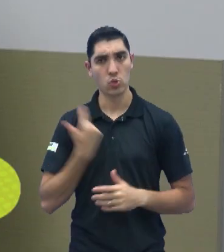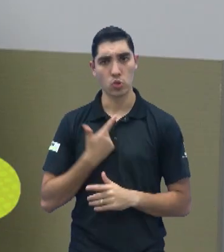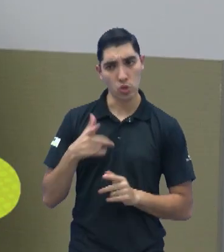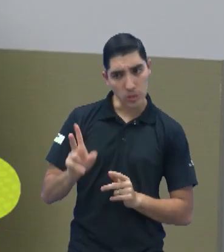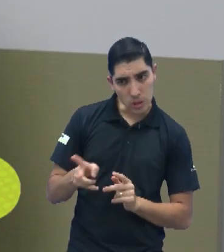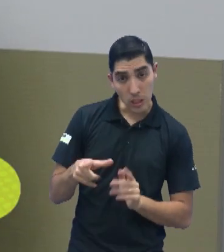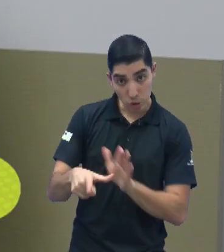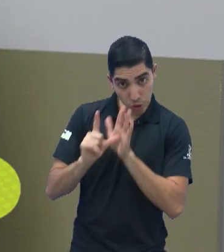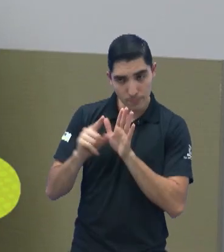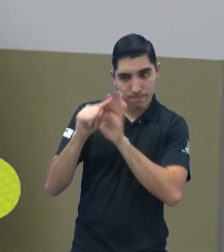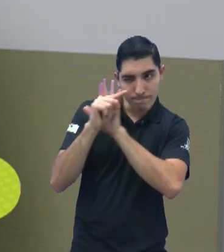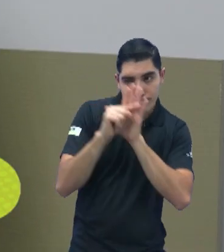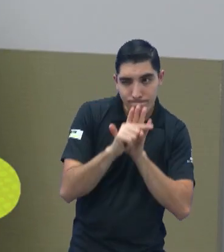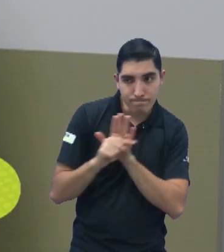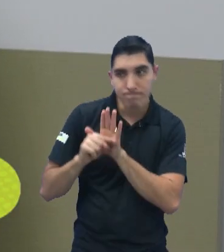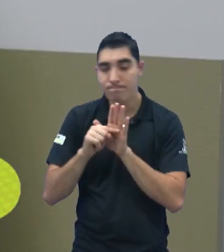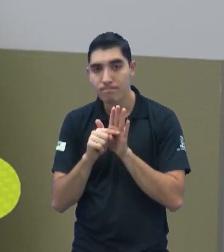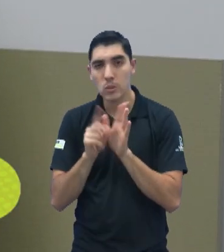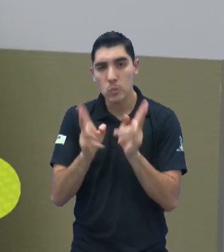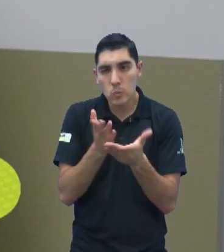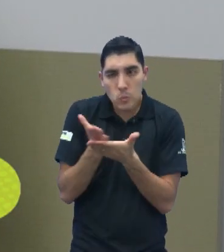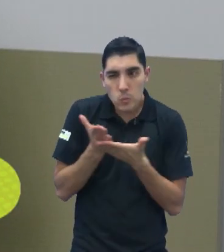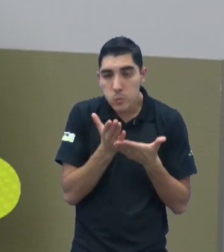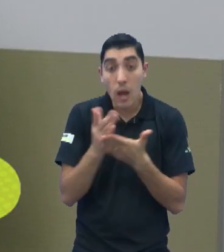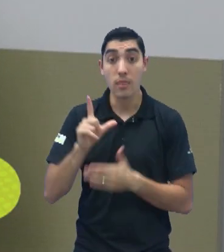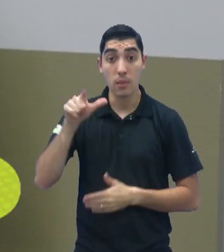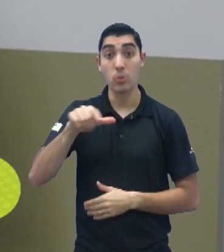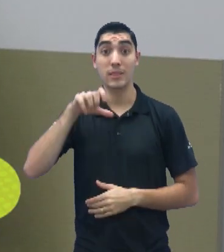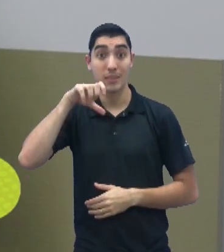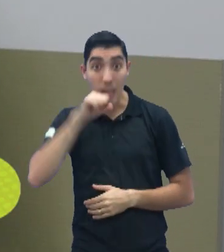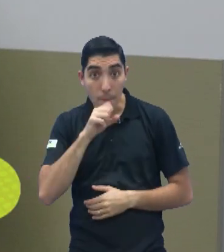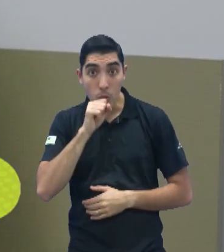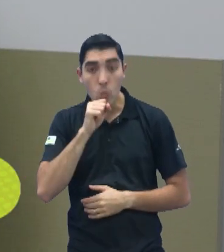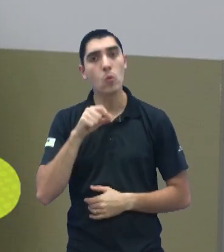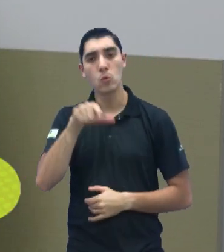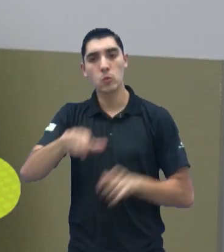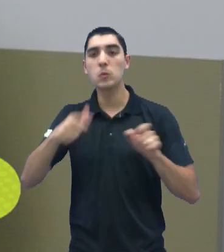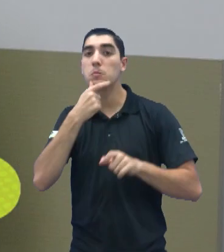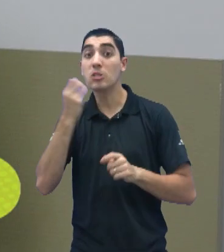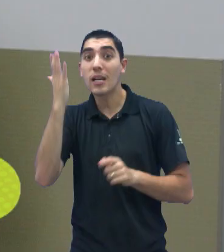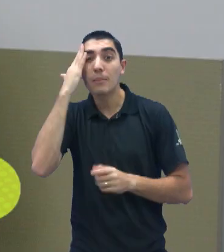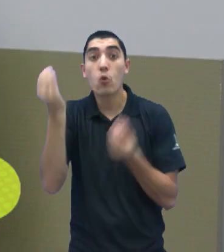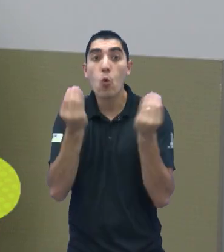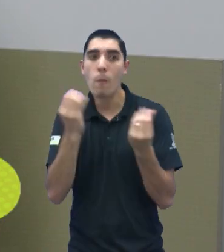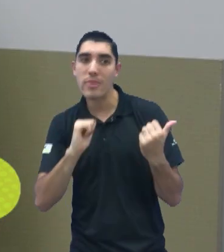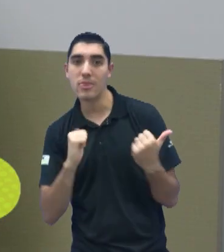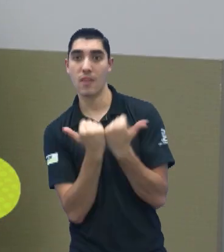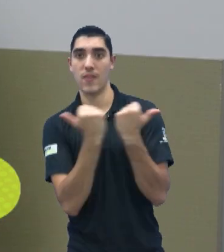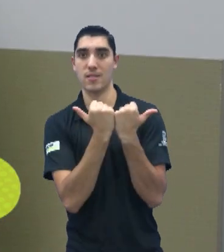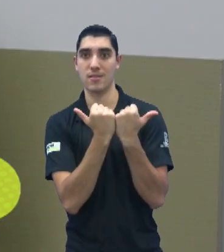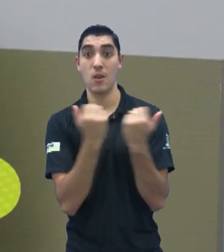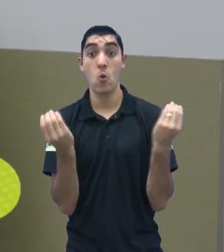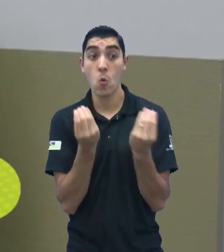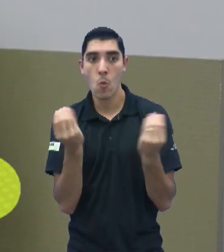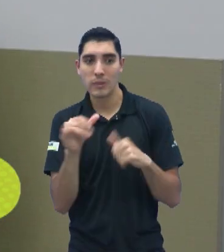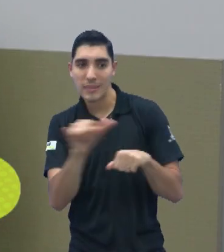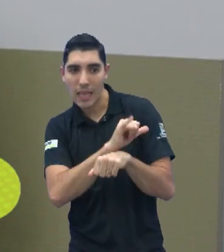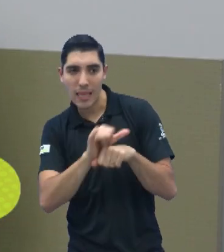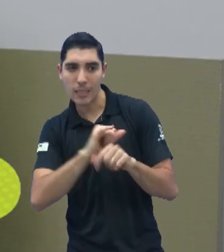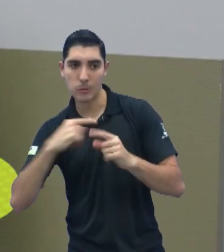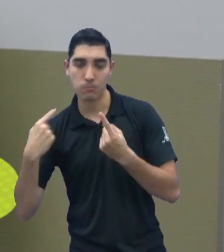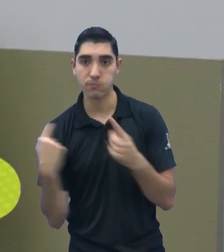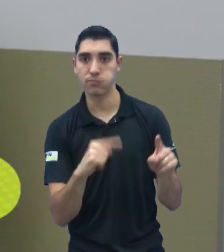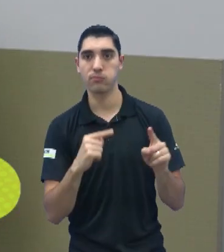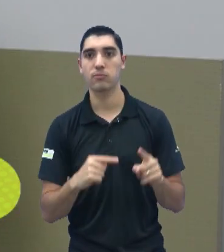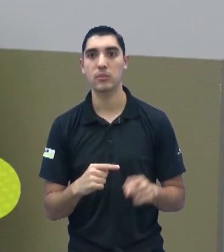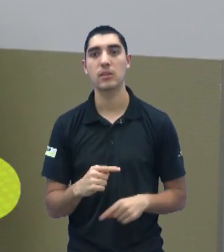vai continuar estudando para quê? Para chegar no jogo sábado, os meninos estão sabendo como o nosso adversário se porta, sabendo como eles jogam, sabendo as